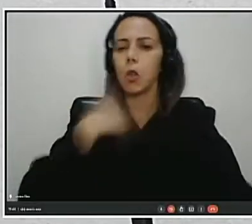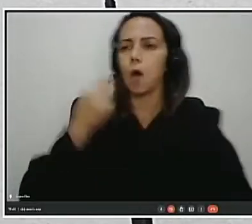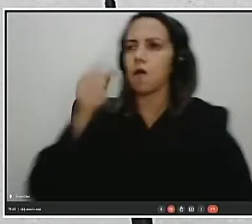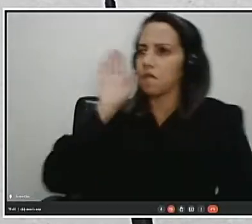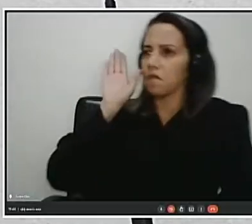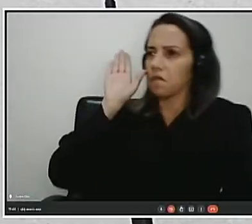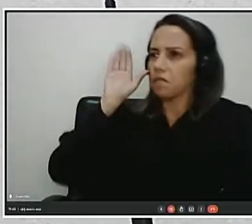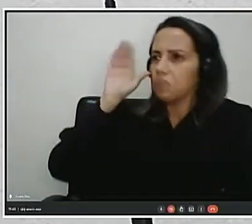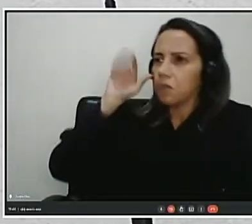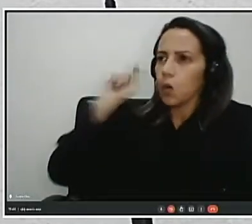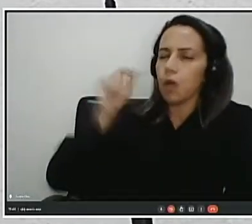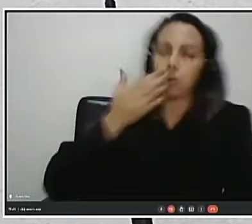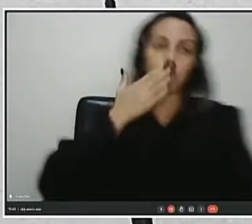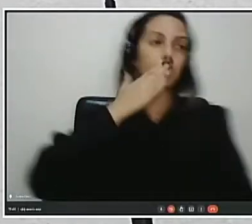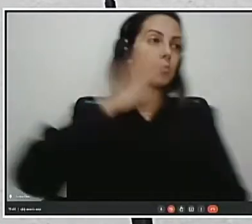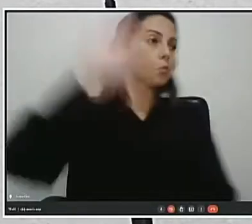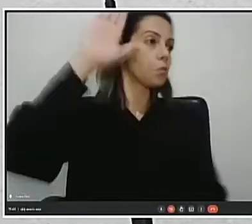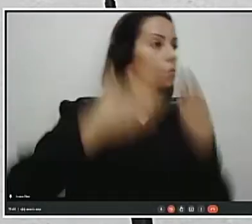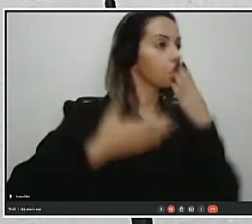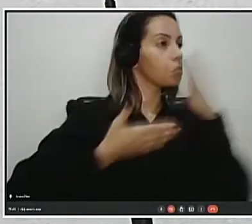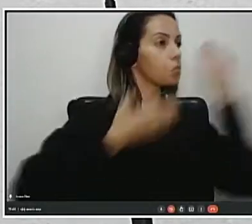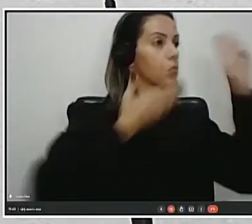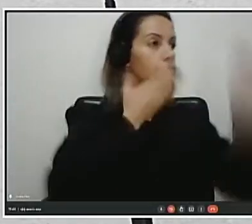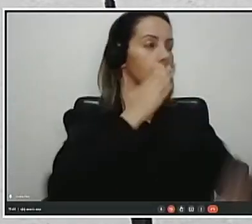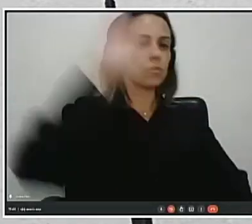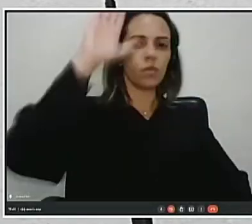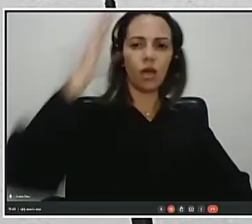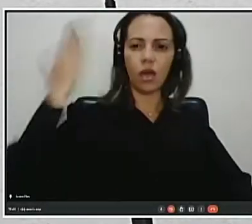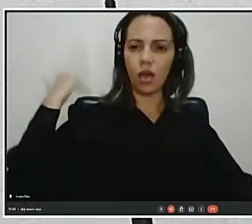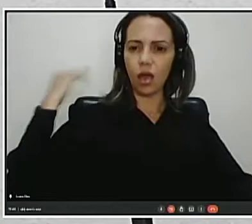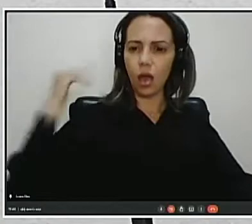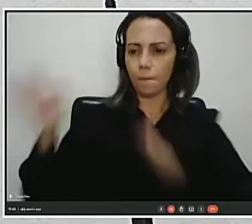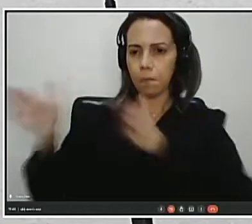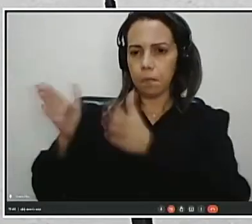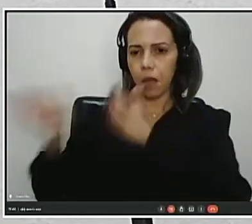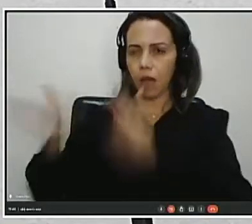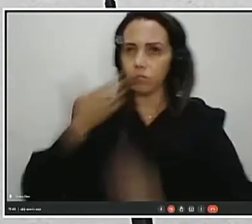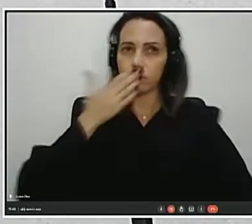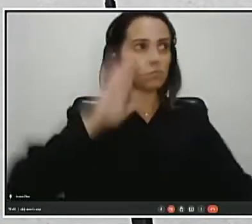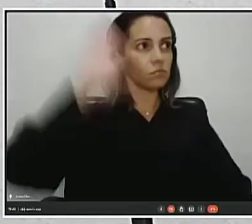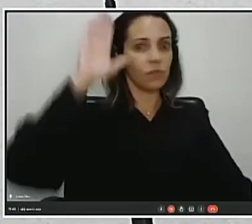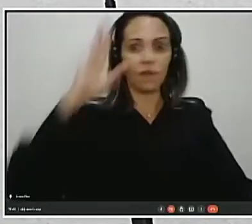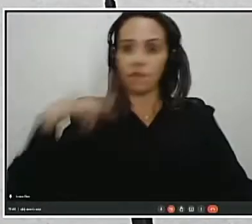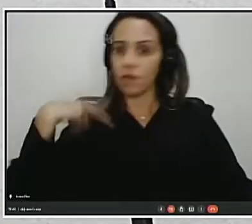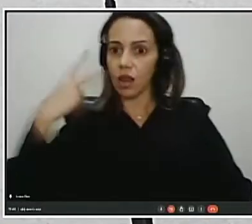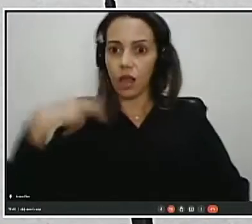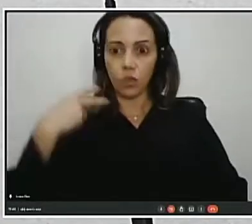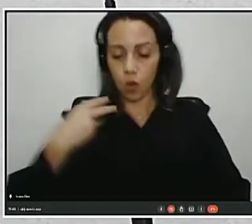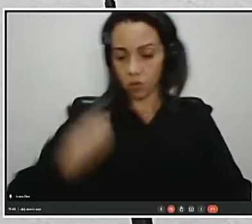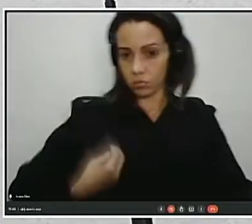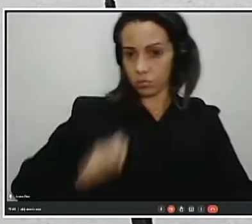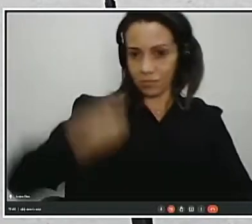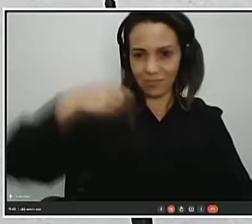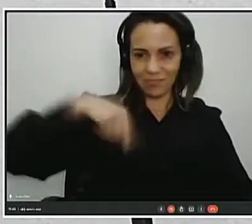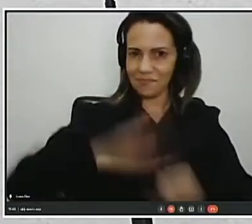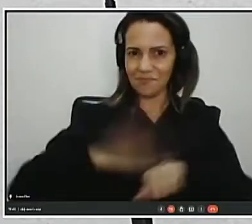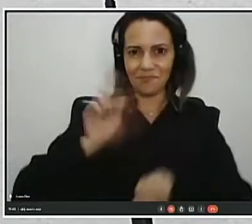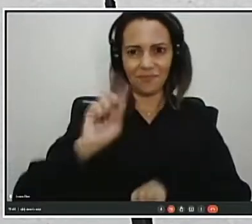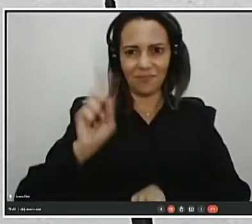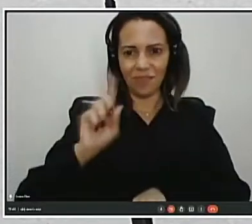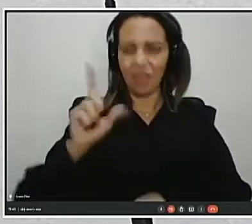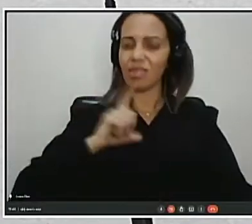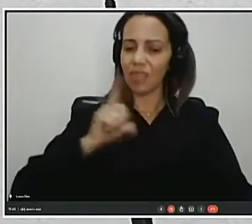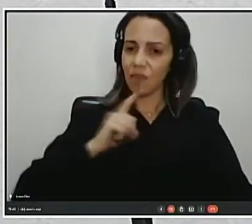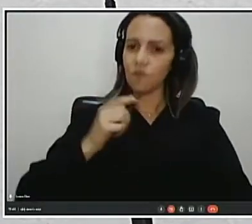que são prometidas desde a legislatura passada. Vereadores que nem estão mais nessa casa, receberam promessas